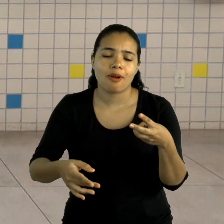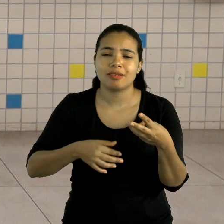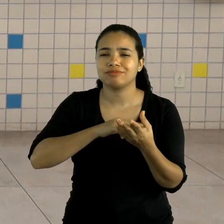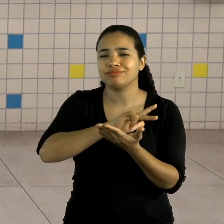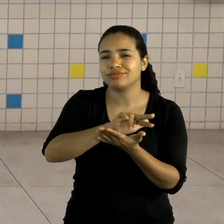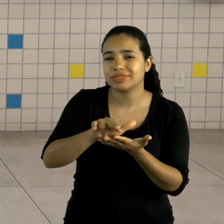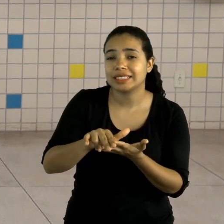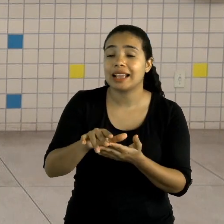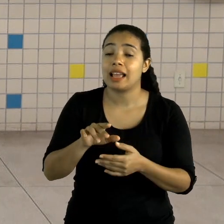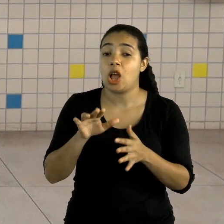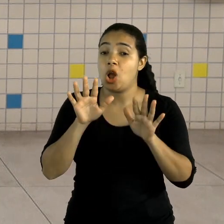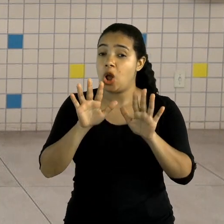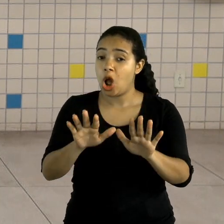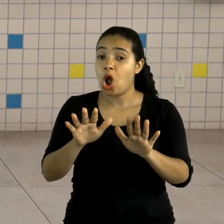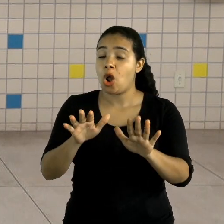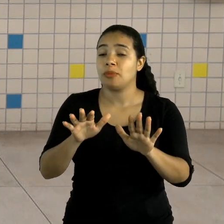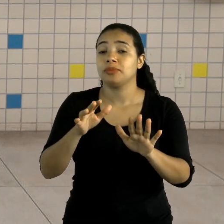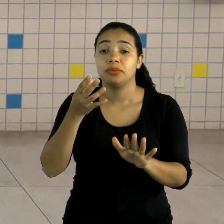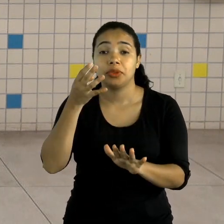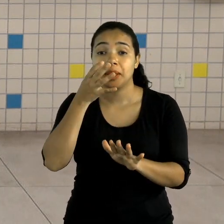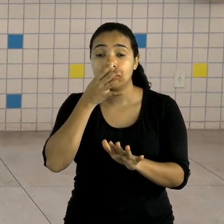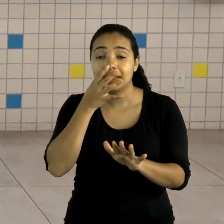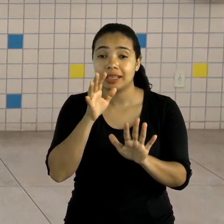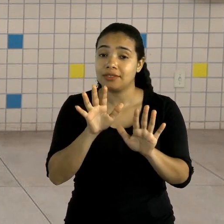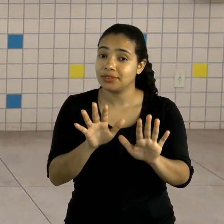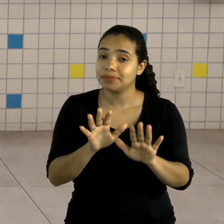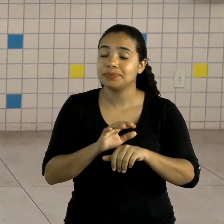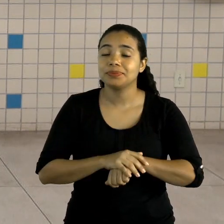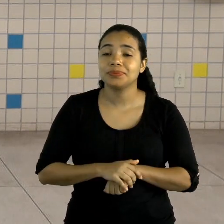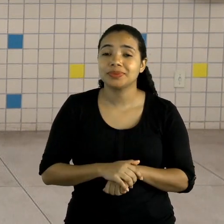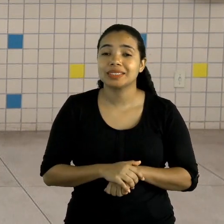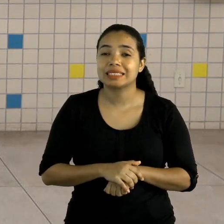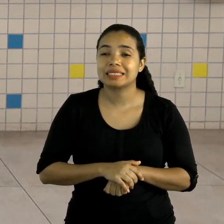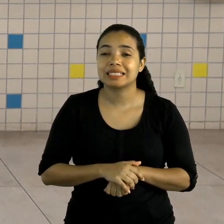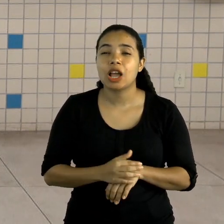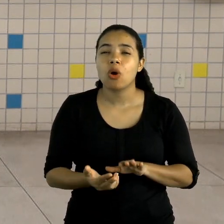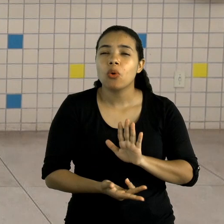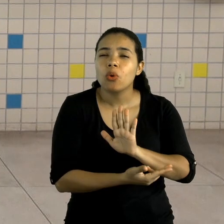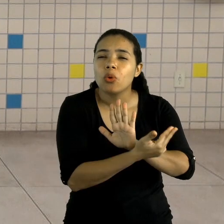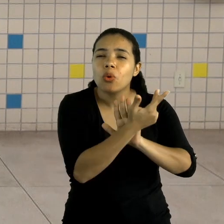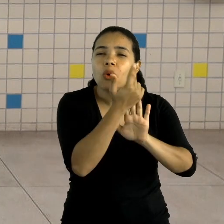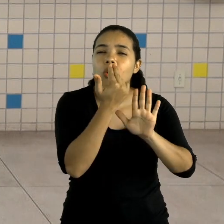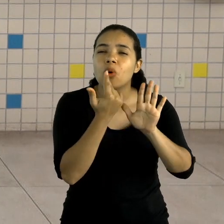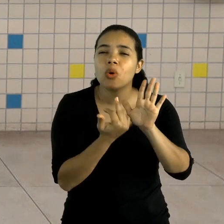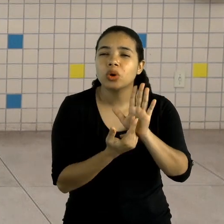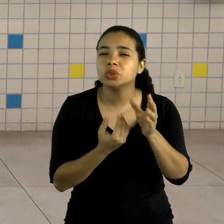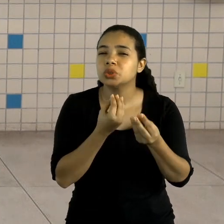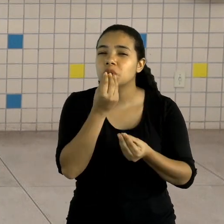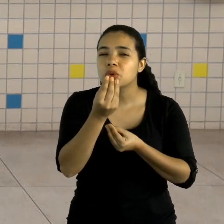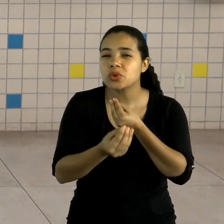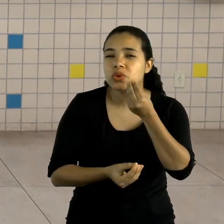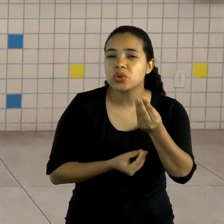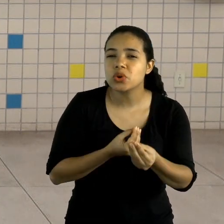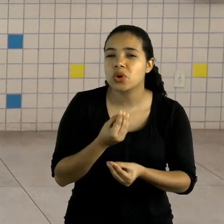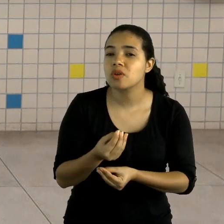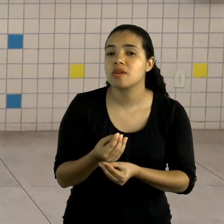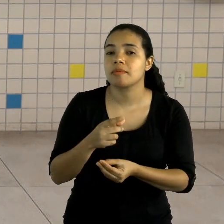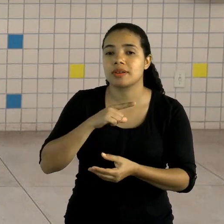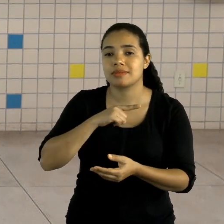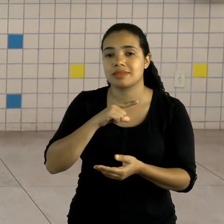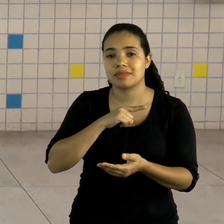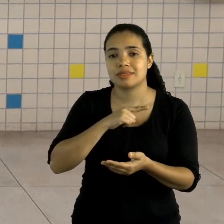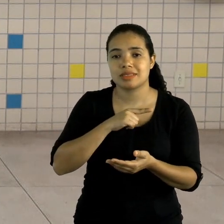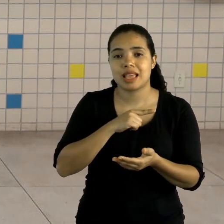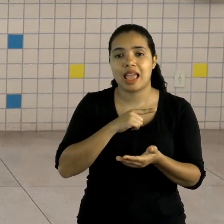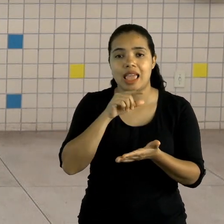temos aí, vamos agora observar o desenho, o formato do poema. Nós temos a escrita, o